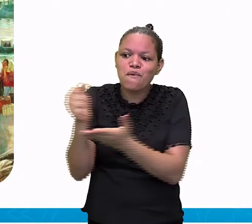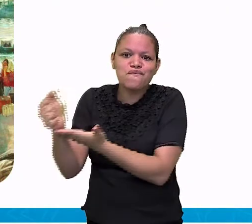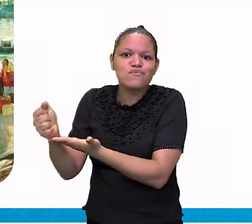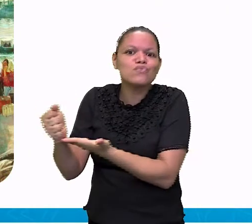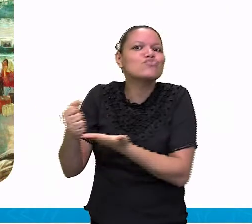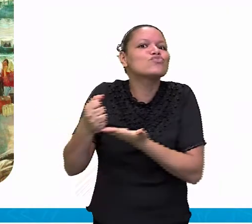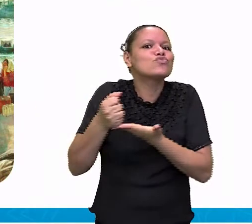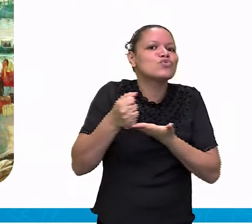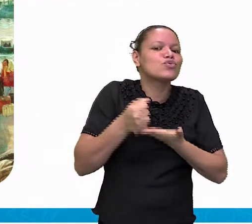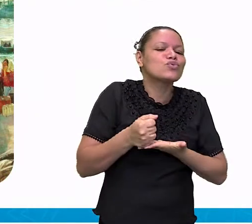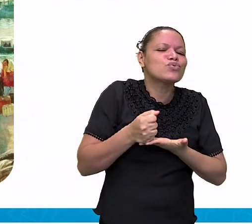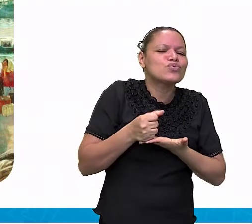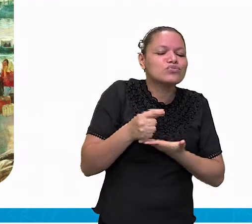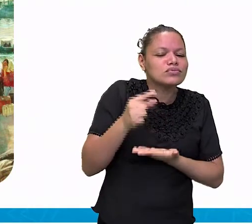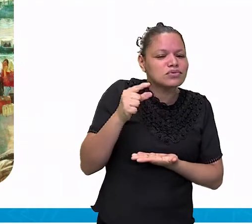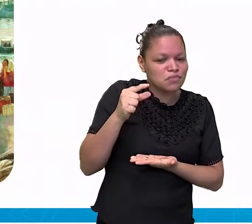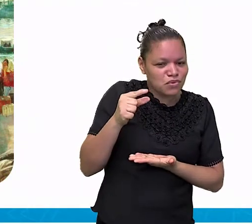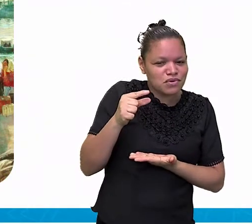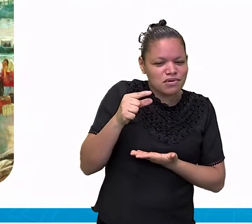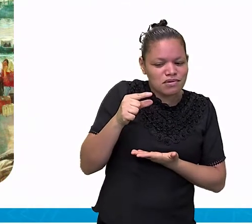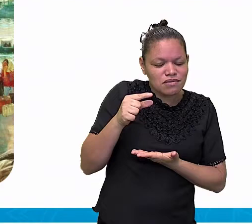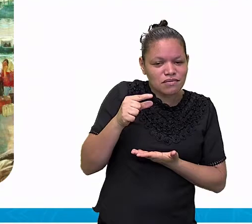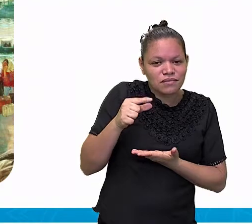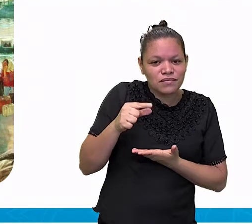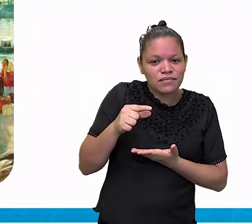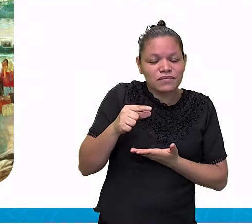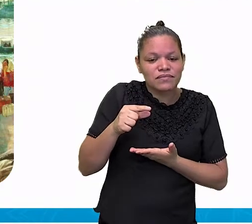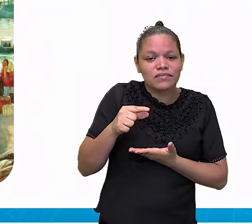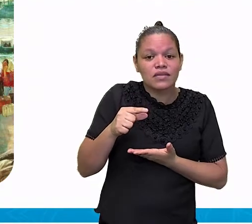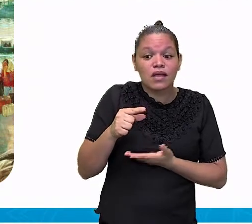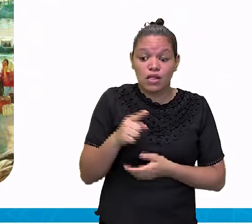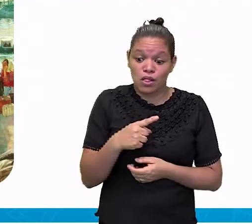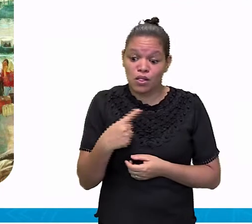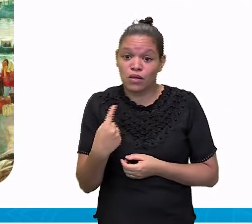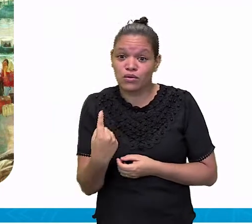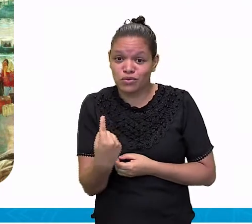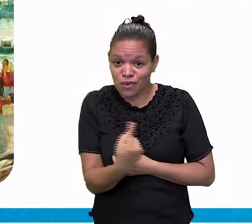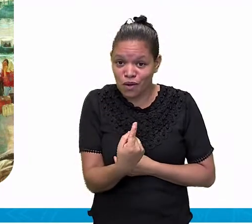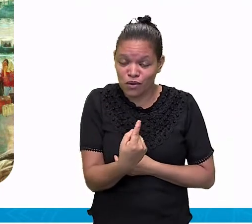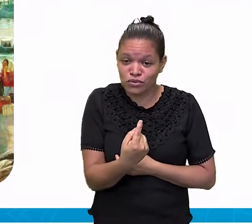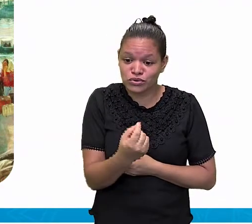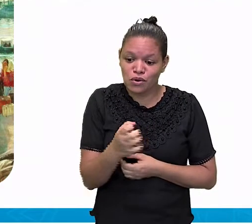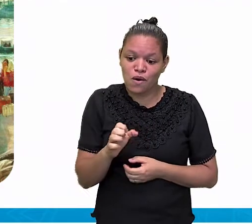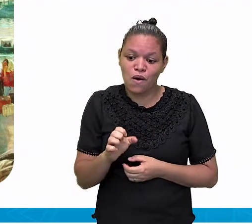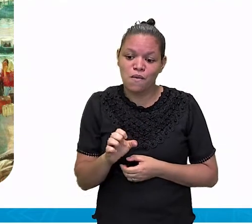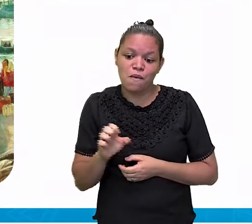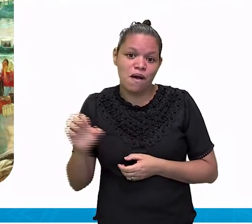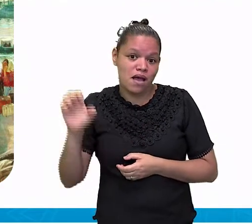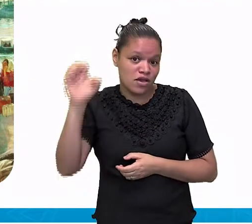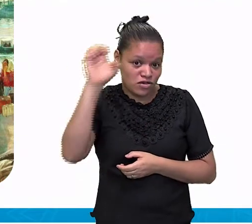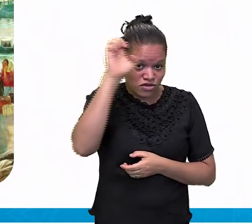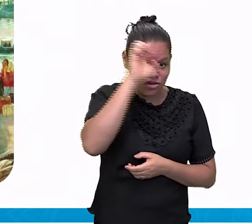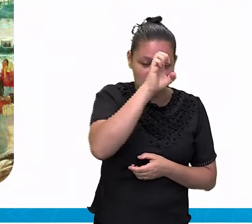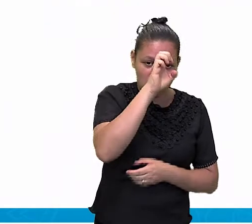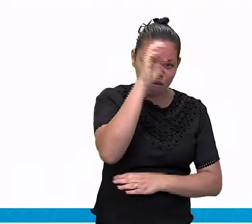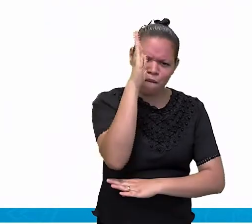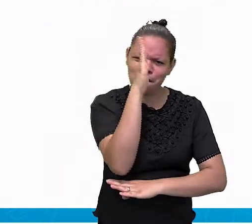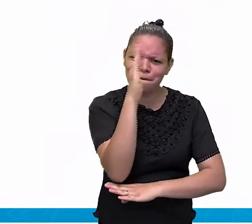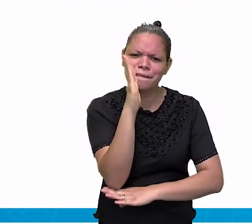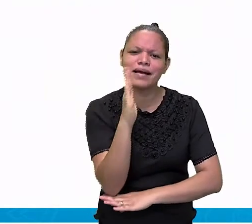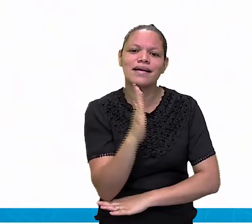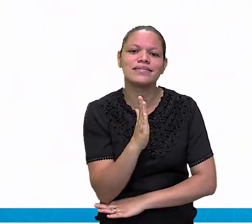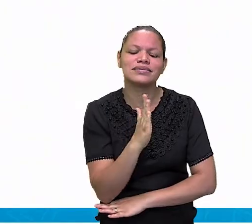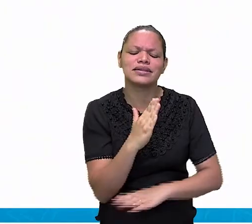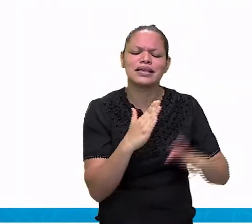só? Não. Diferentes culturas porque nós somos aqui uma região, um país habitado por diferentes